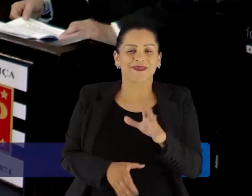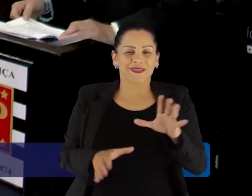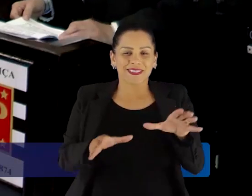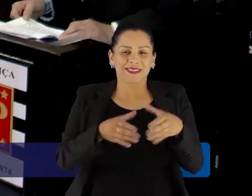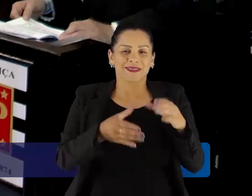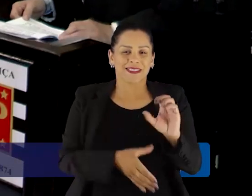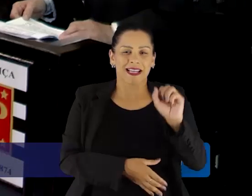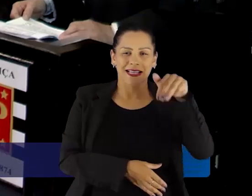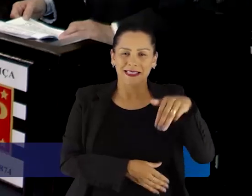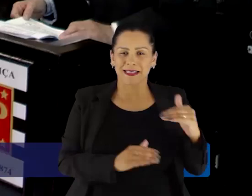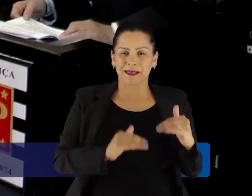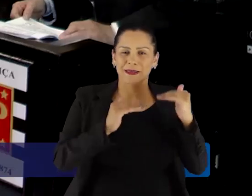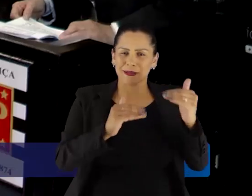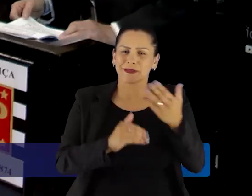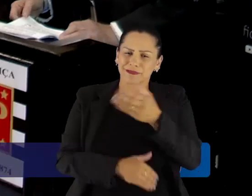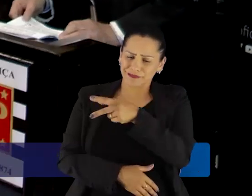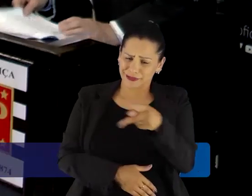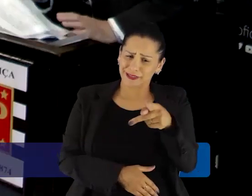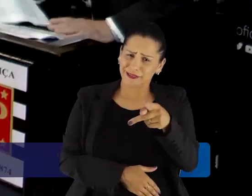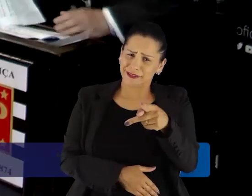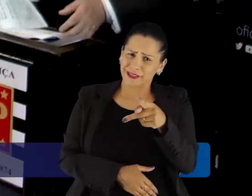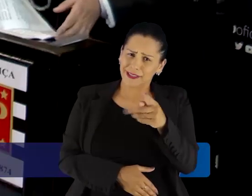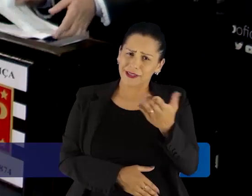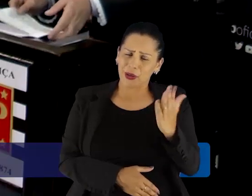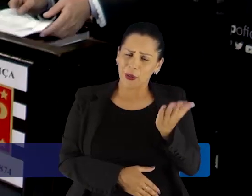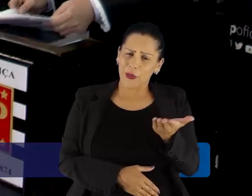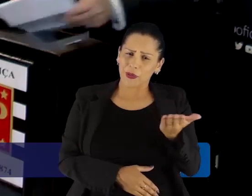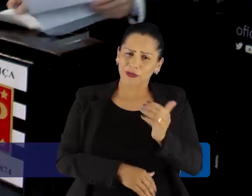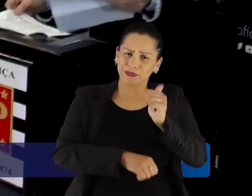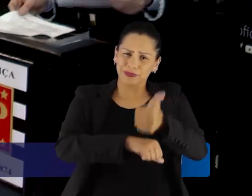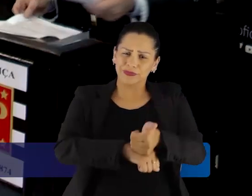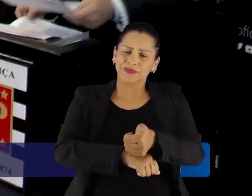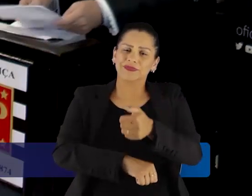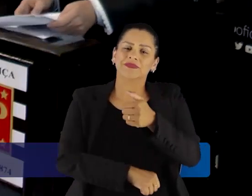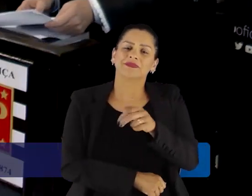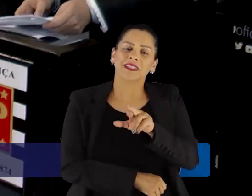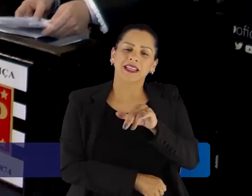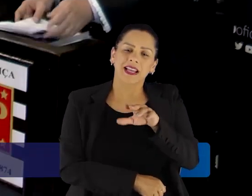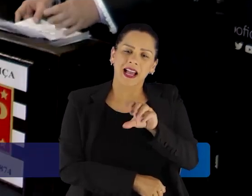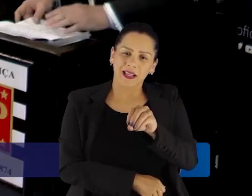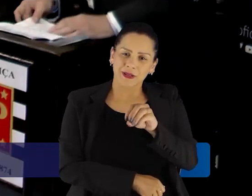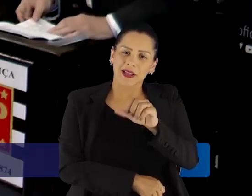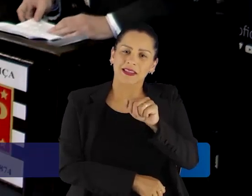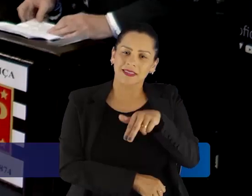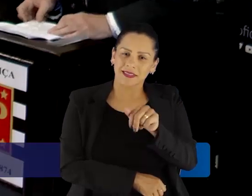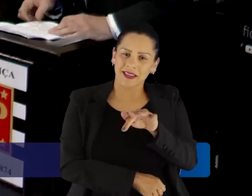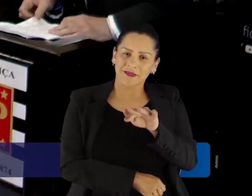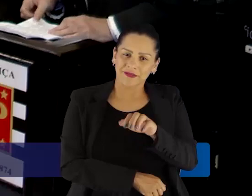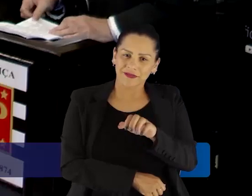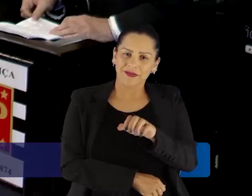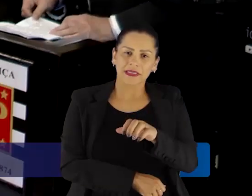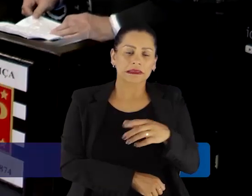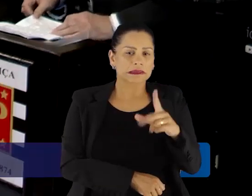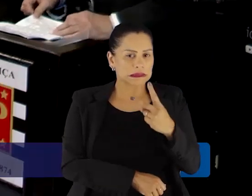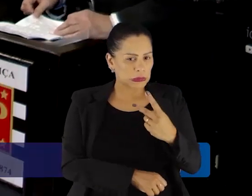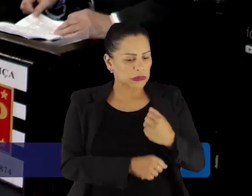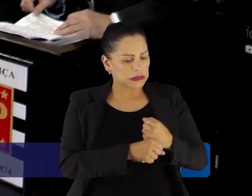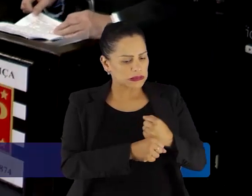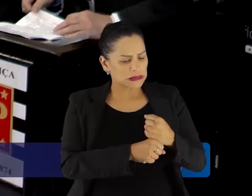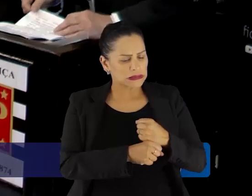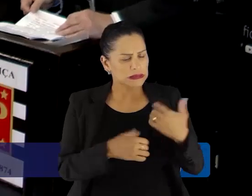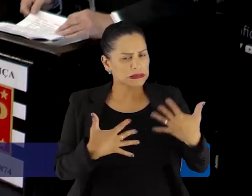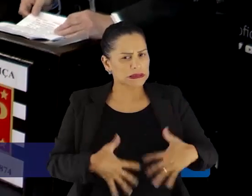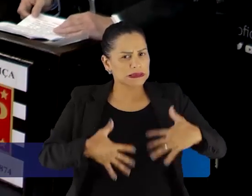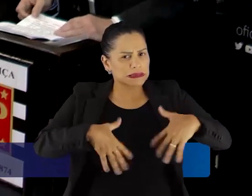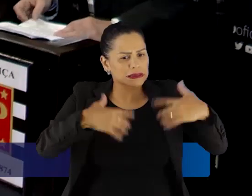sob a presidência de vossa excelência Desembargador Ricardo Mair anafe e foram anos desafiadores